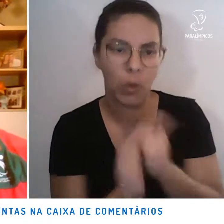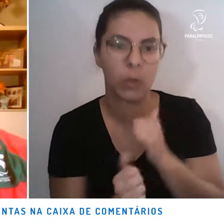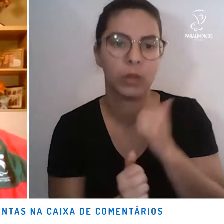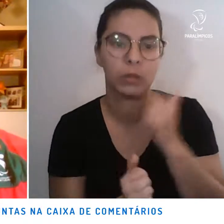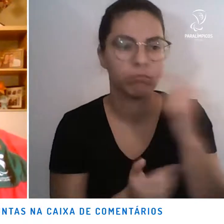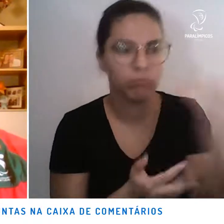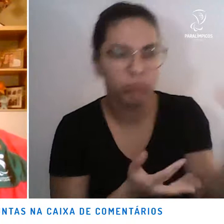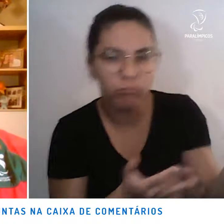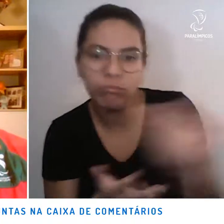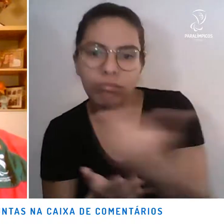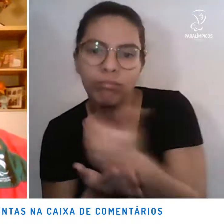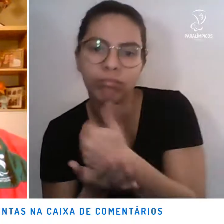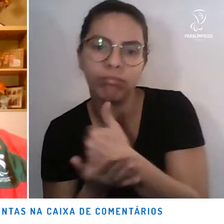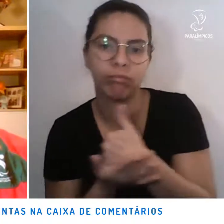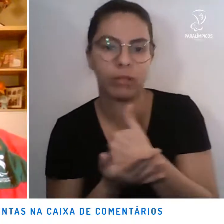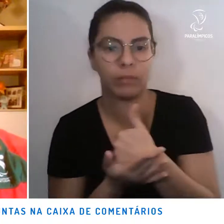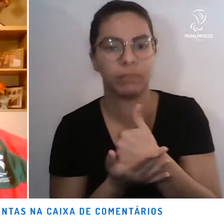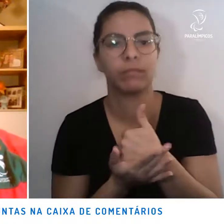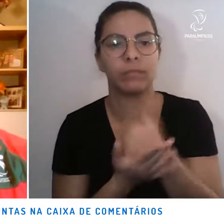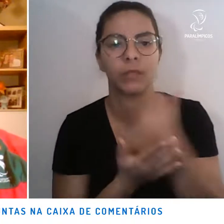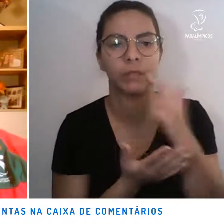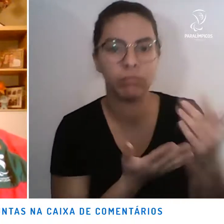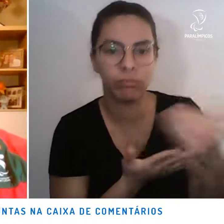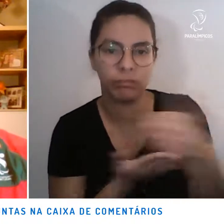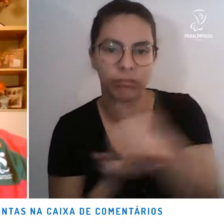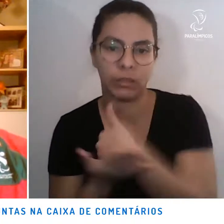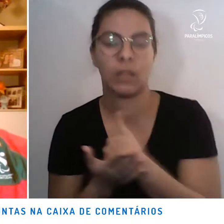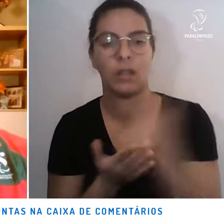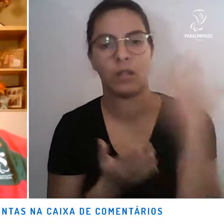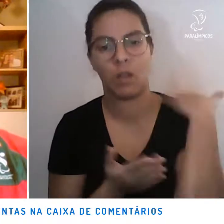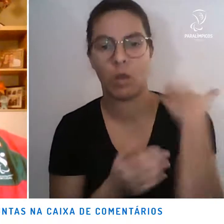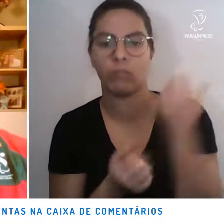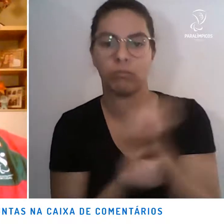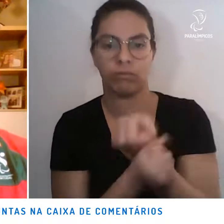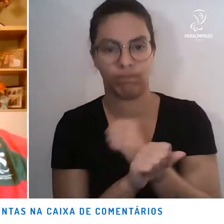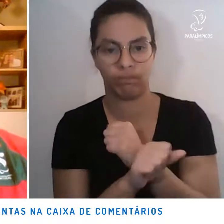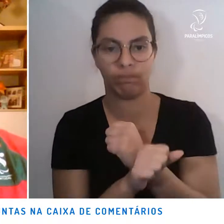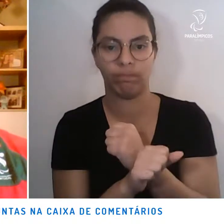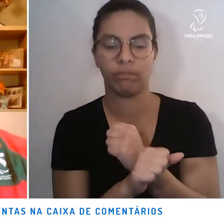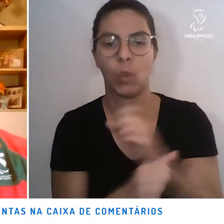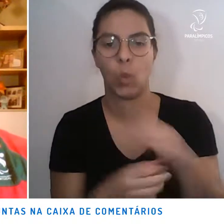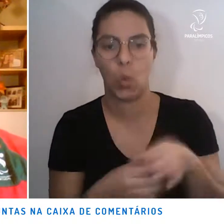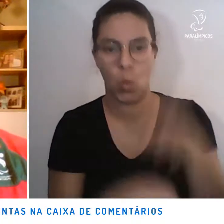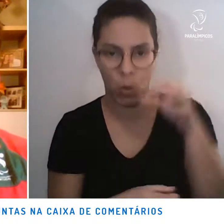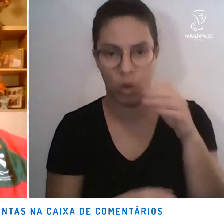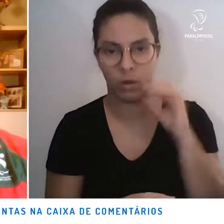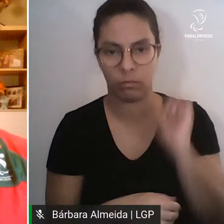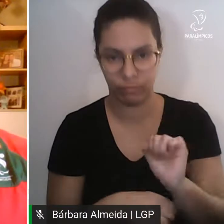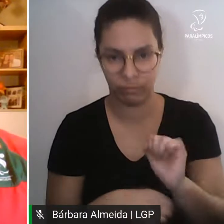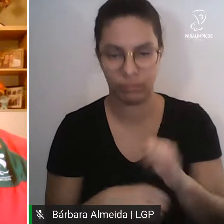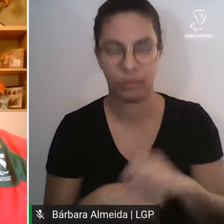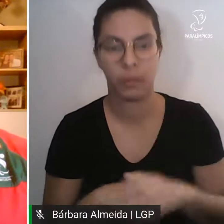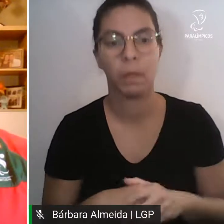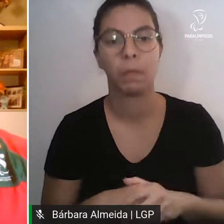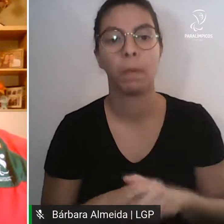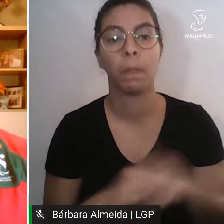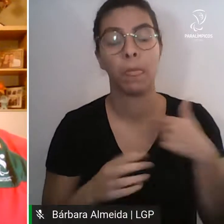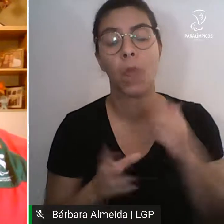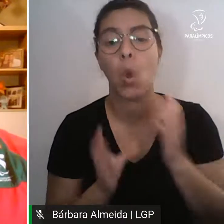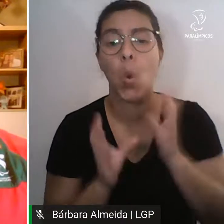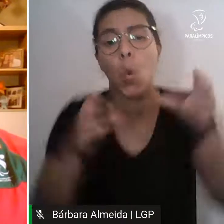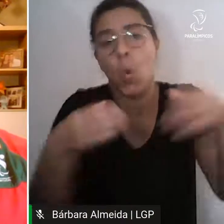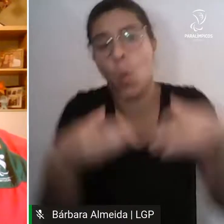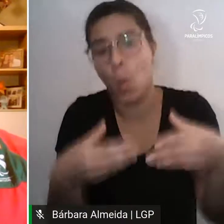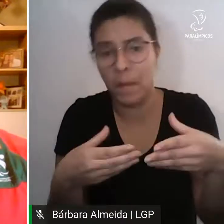estavam internados com lesões vertomedulares. Nós constituímos então uma equipa lá de basquete